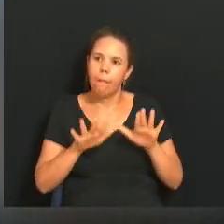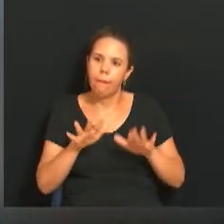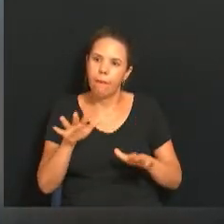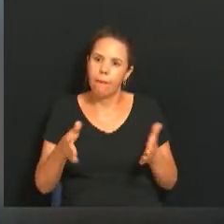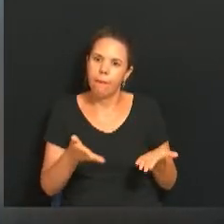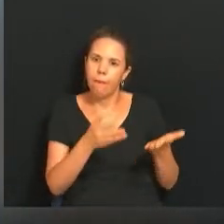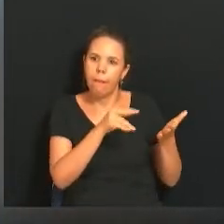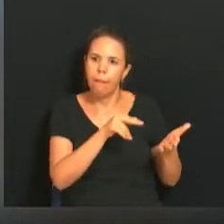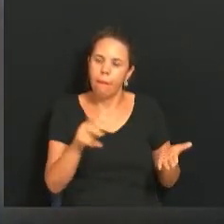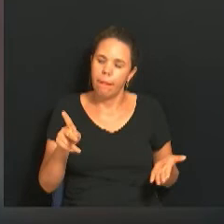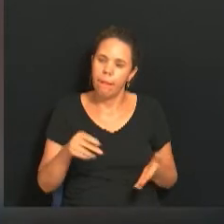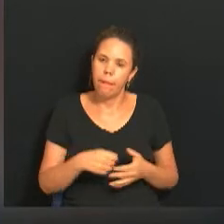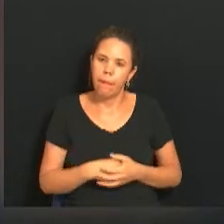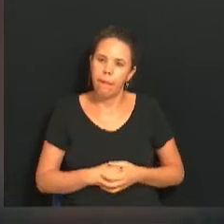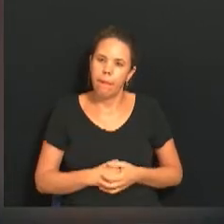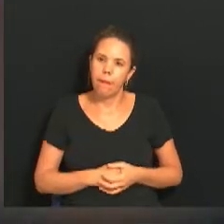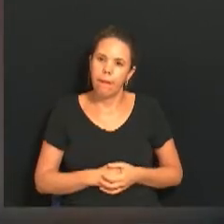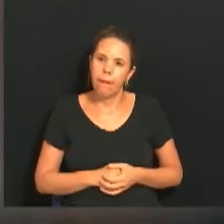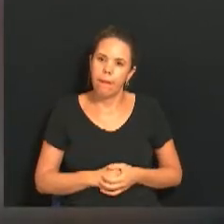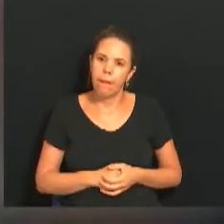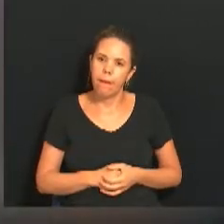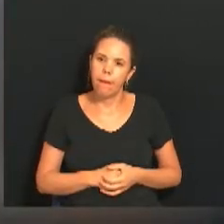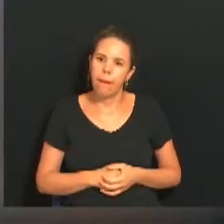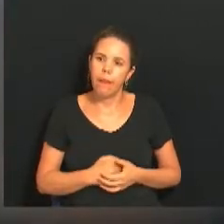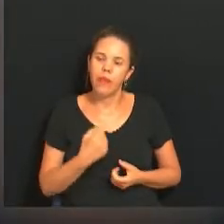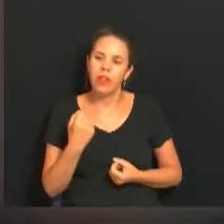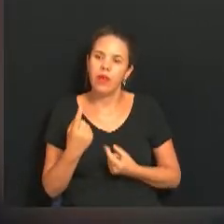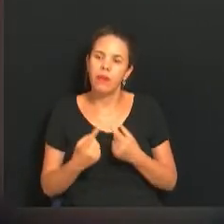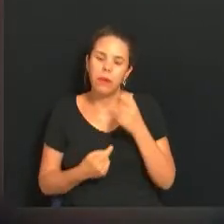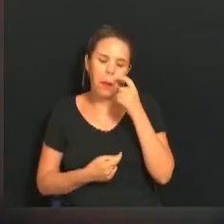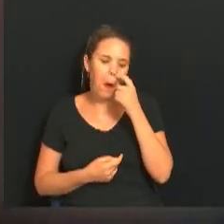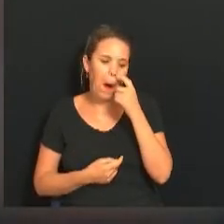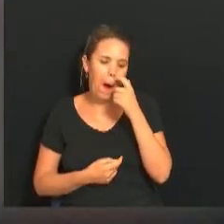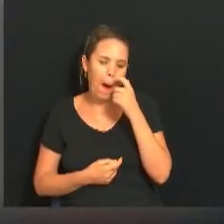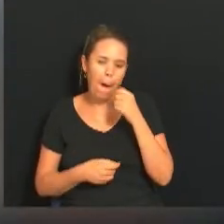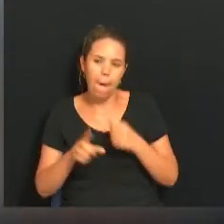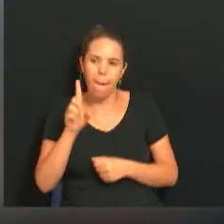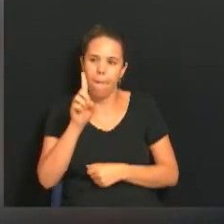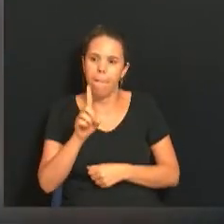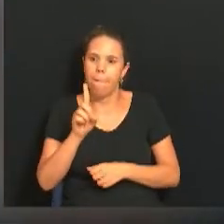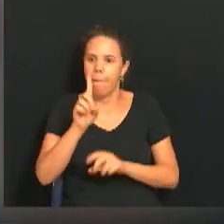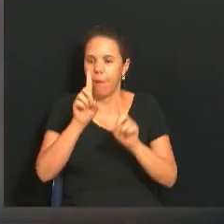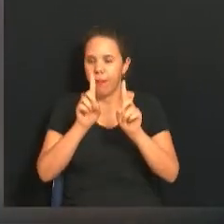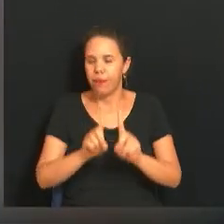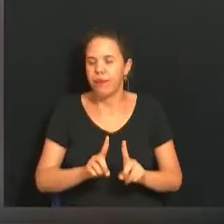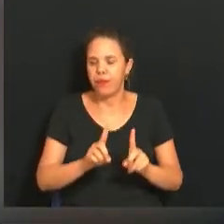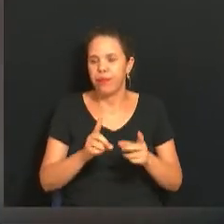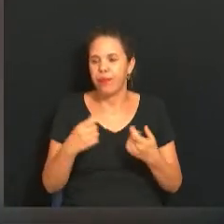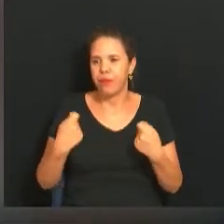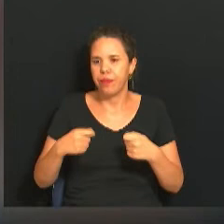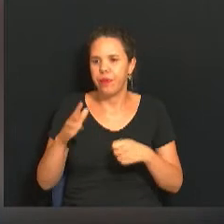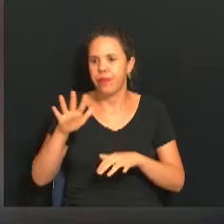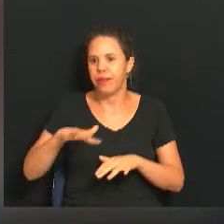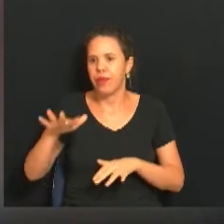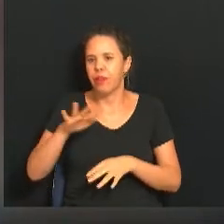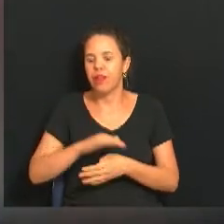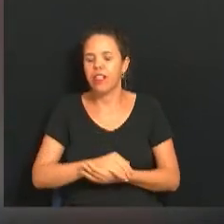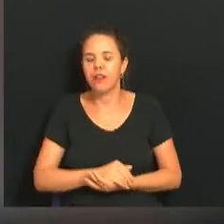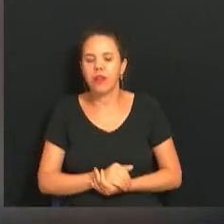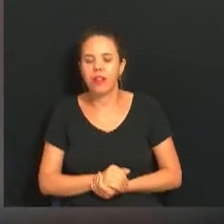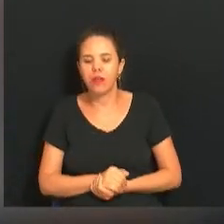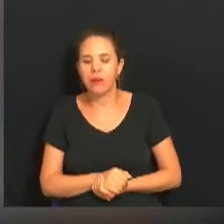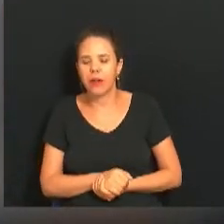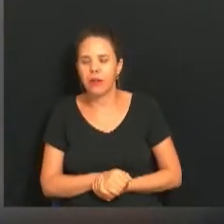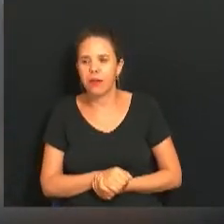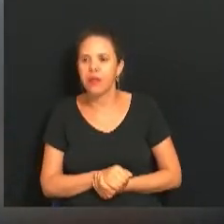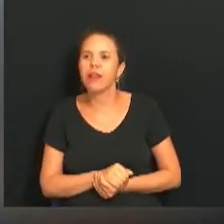presidente e algum desses deficientes e outras pessoas também que necessitam, é importante a